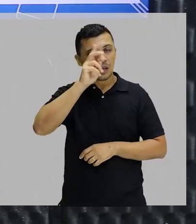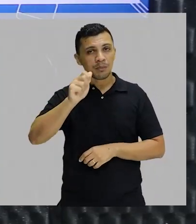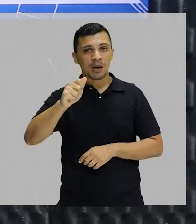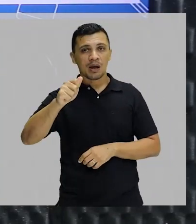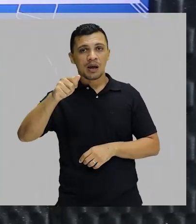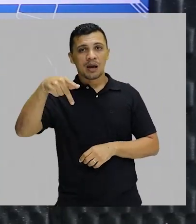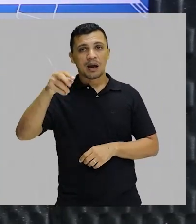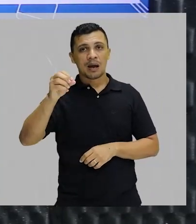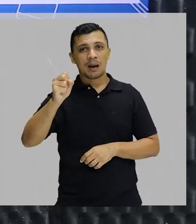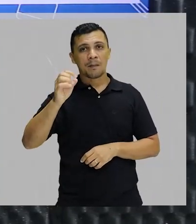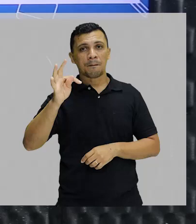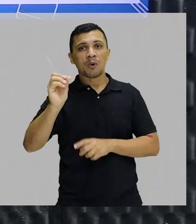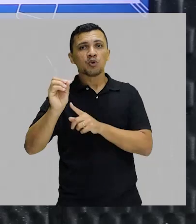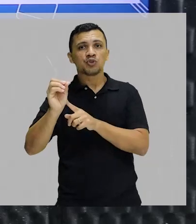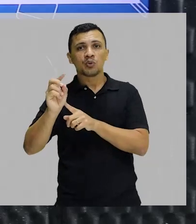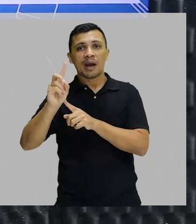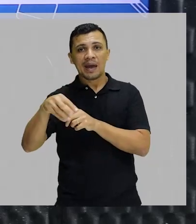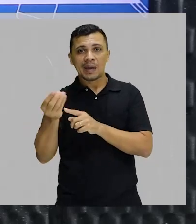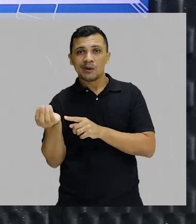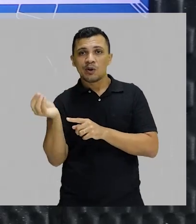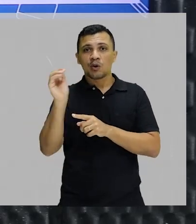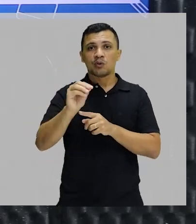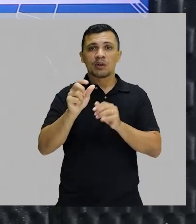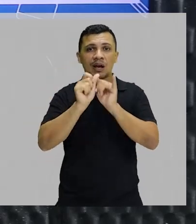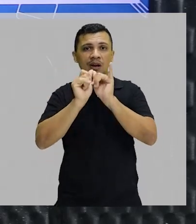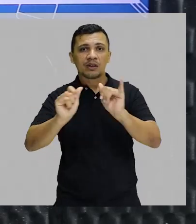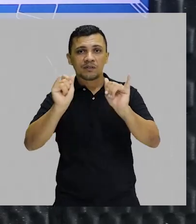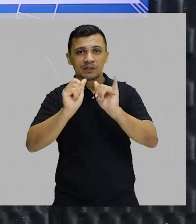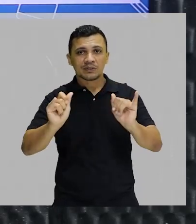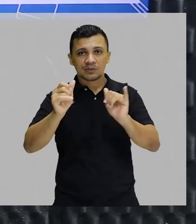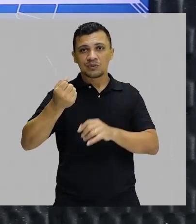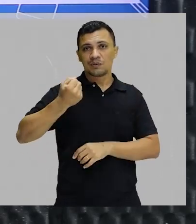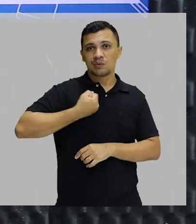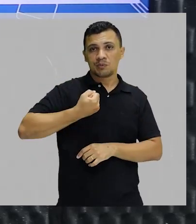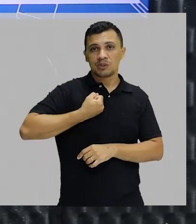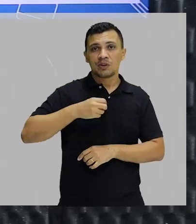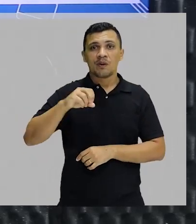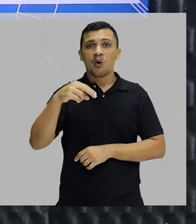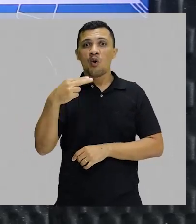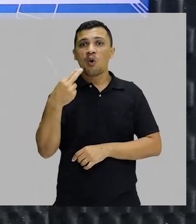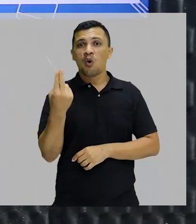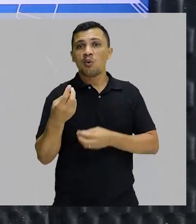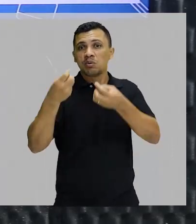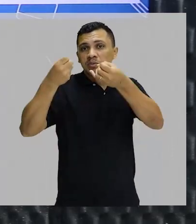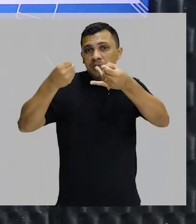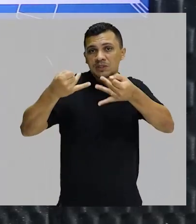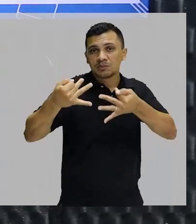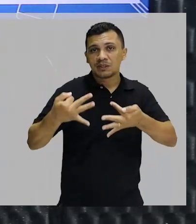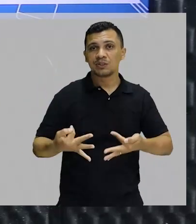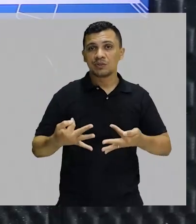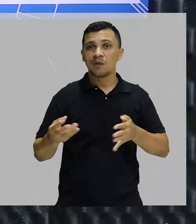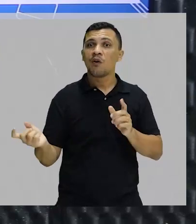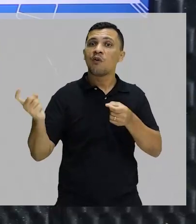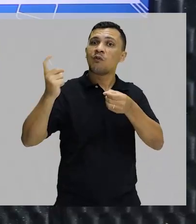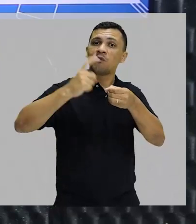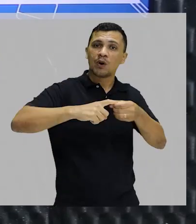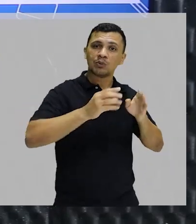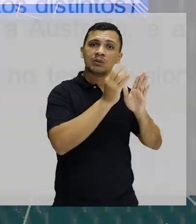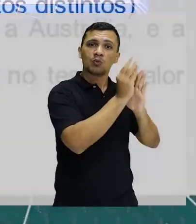mais, pode ser um aposto enumerativo, pode ser um aposto explicativo. Então, voltem lá nesse conteúdo que é super